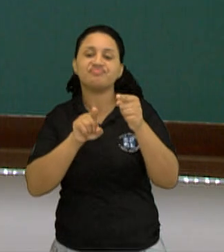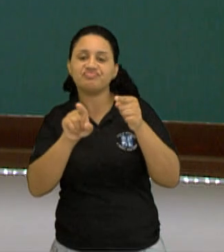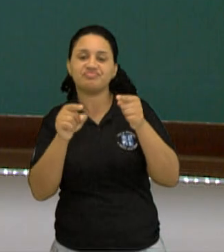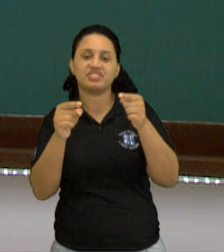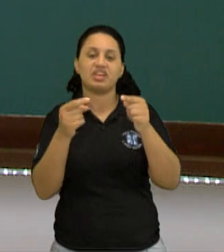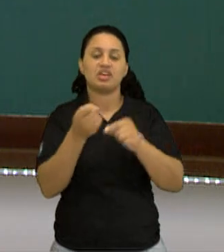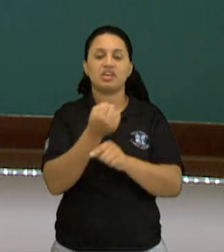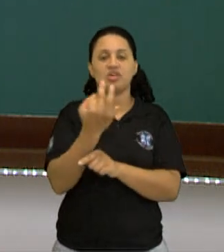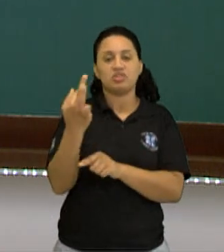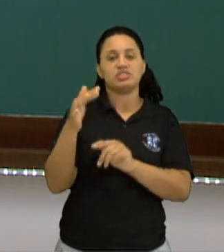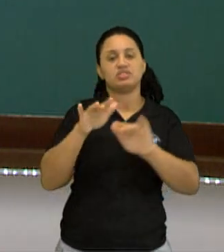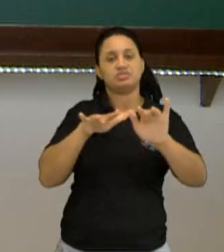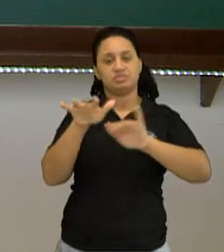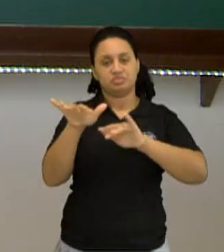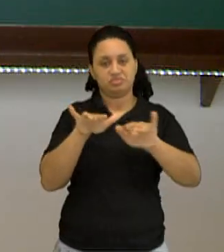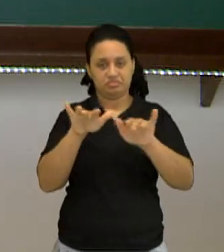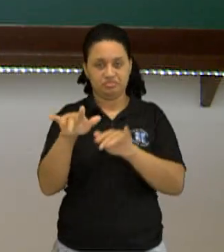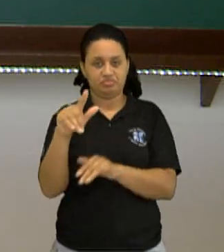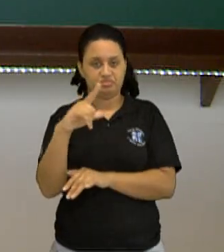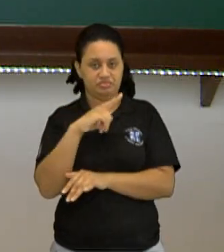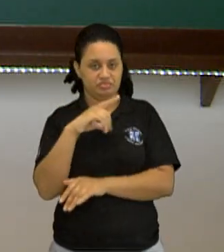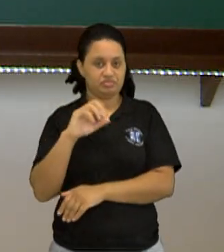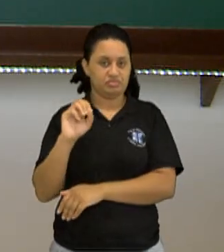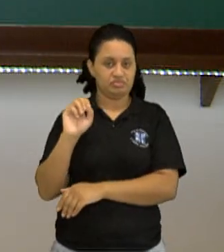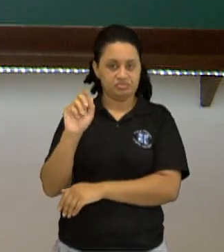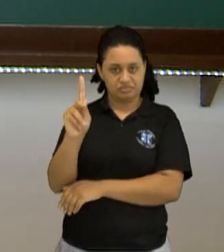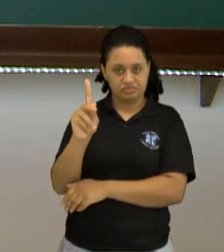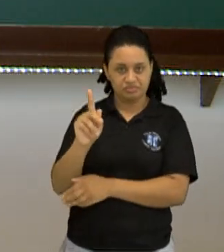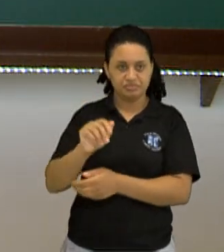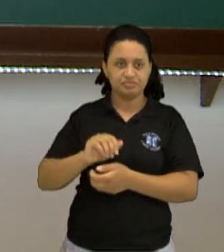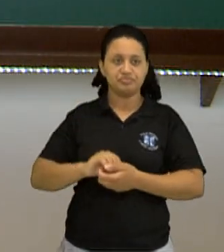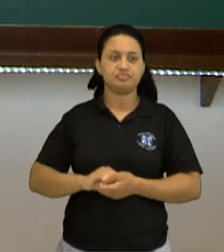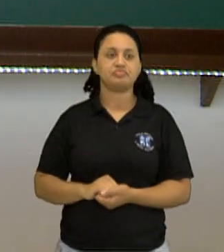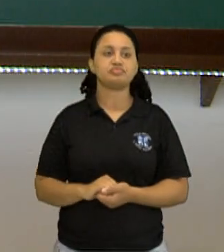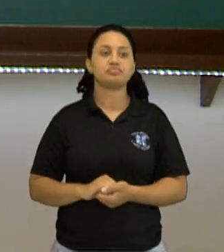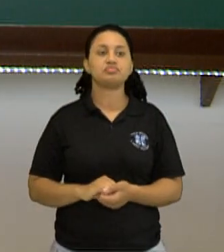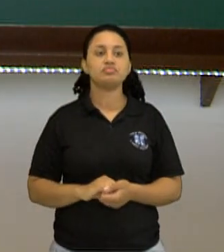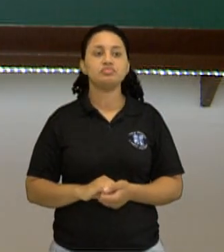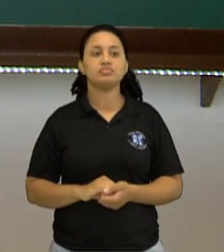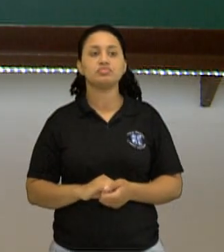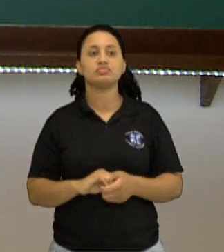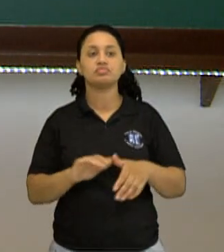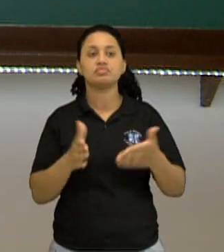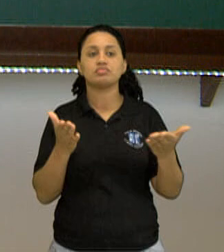de movimento. Beleza? Vamos lá.